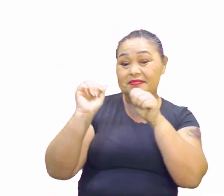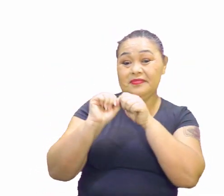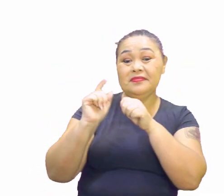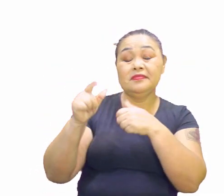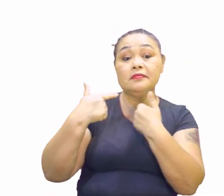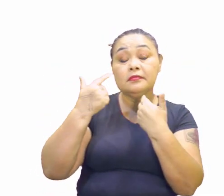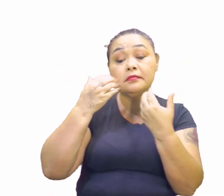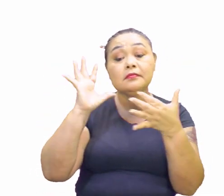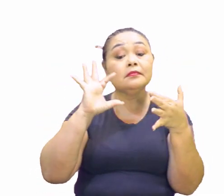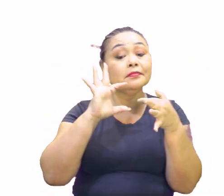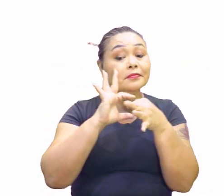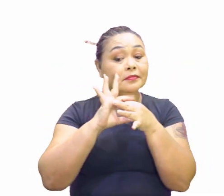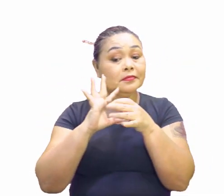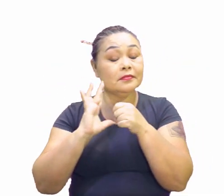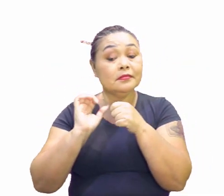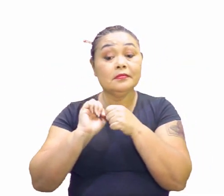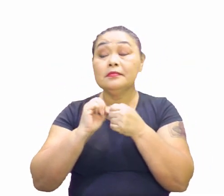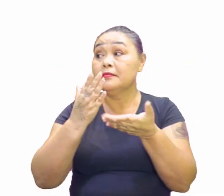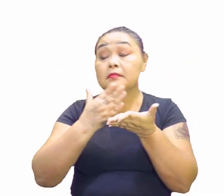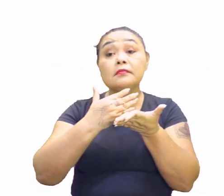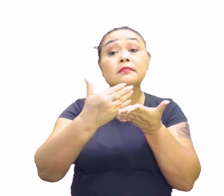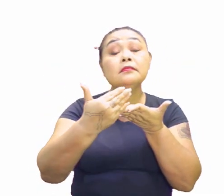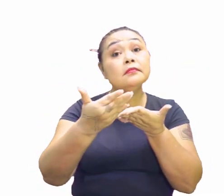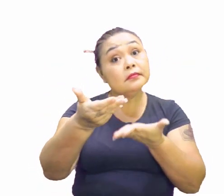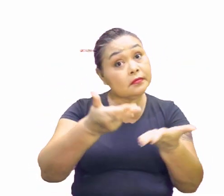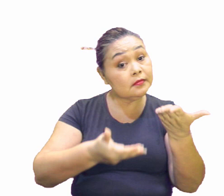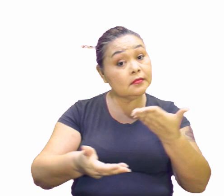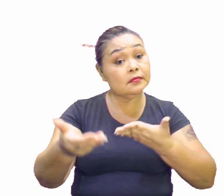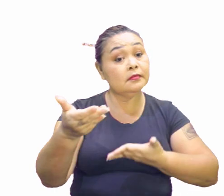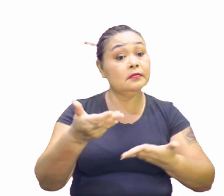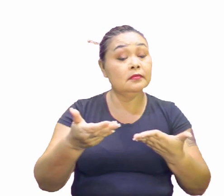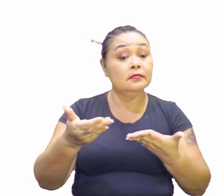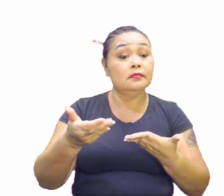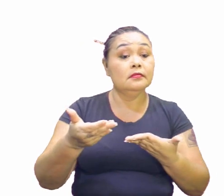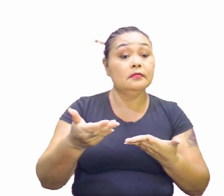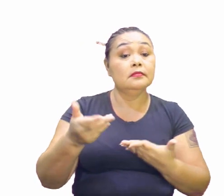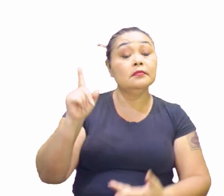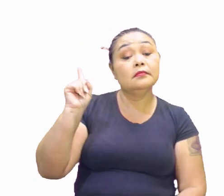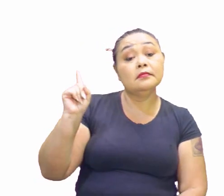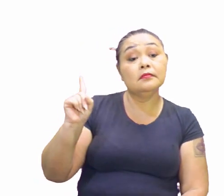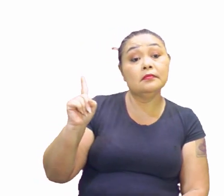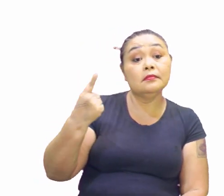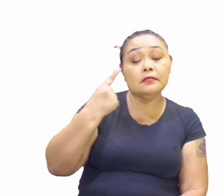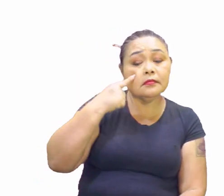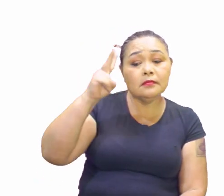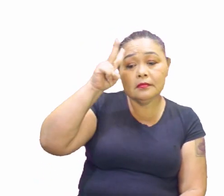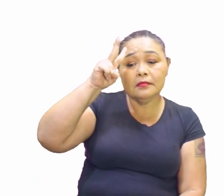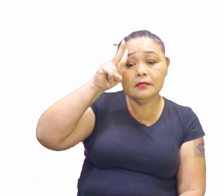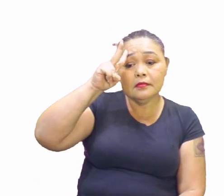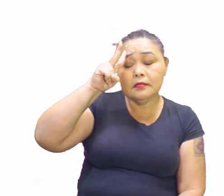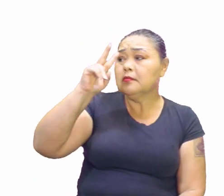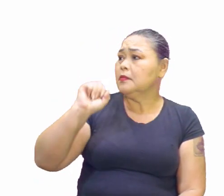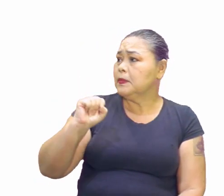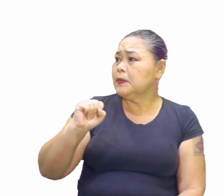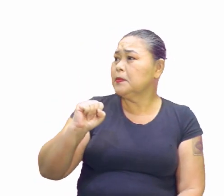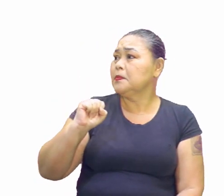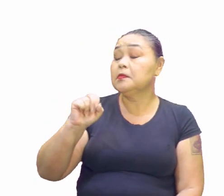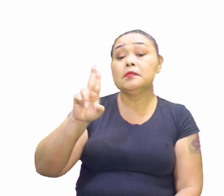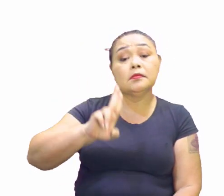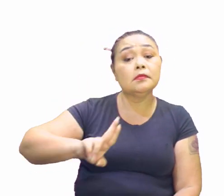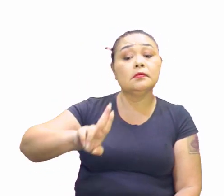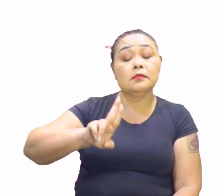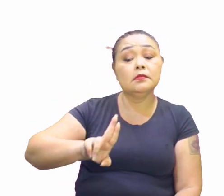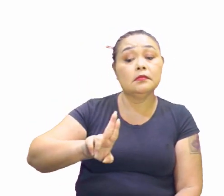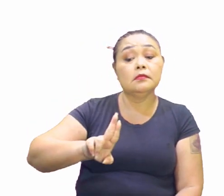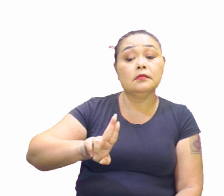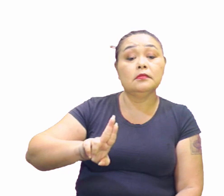gente contextualizar, dividir, compartilhar com vocês. Isso, olha aí. Olha só, lembra que eu posso